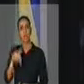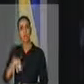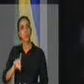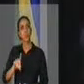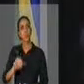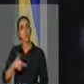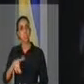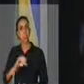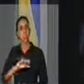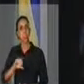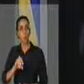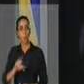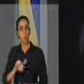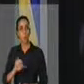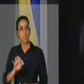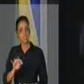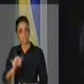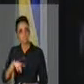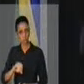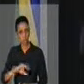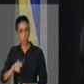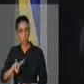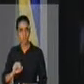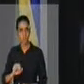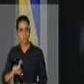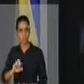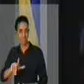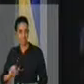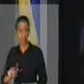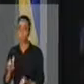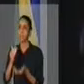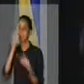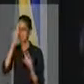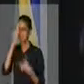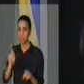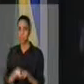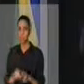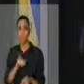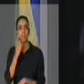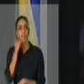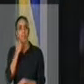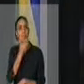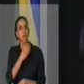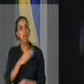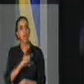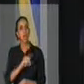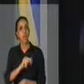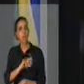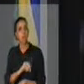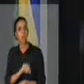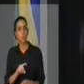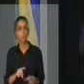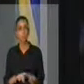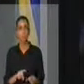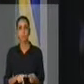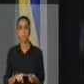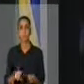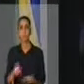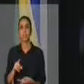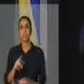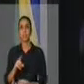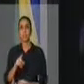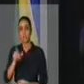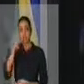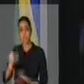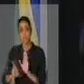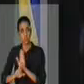Varela, deputado Colato, o Antônio Arnaud, Carneiro Arnaud, do Hospital Laureano,